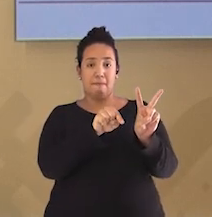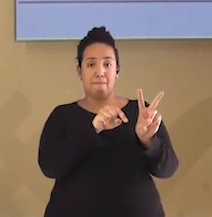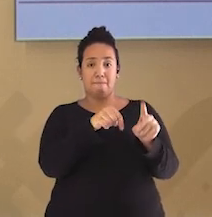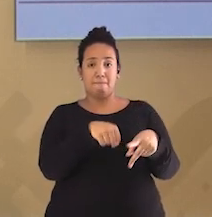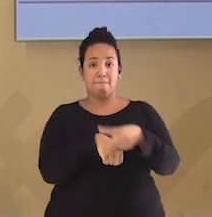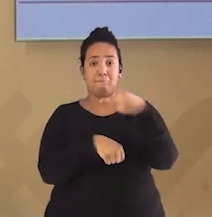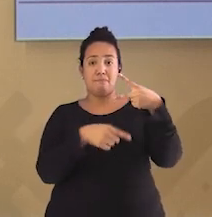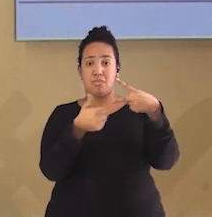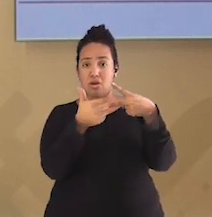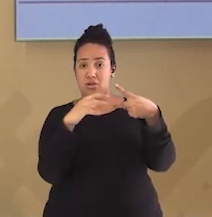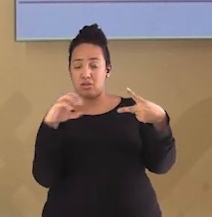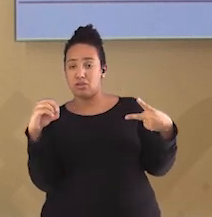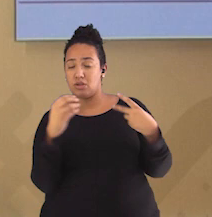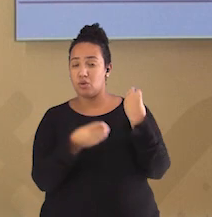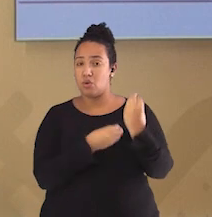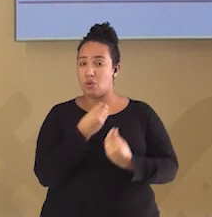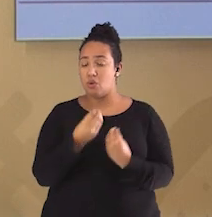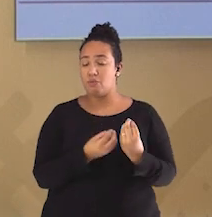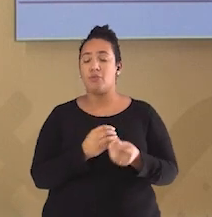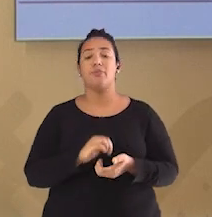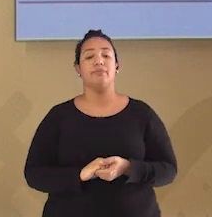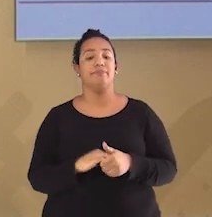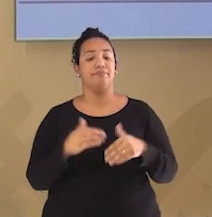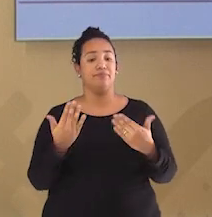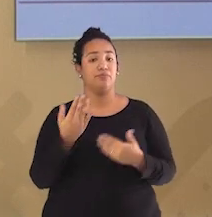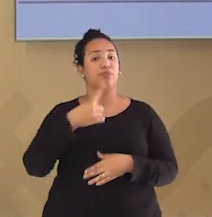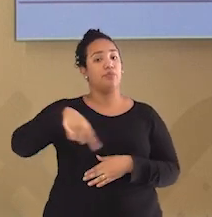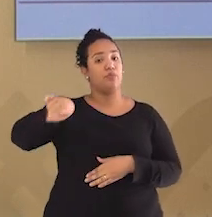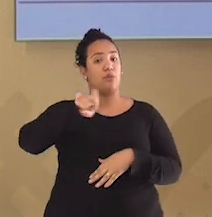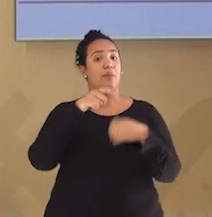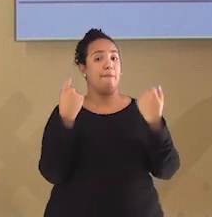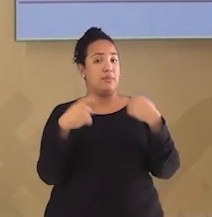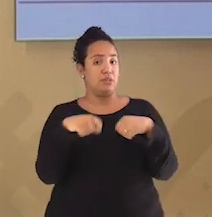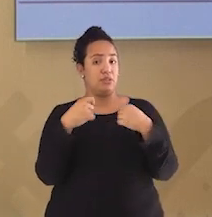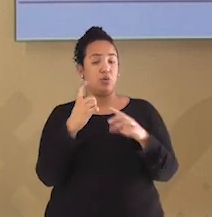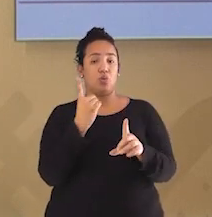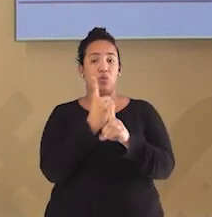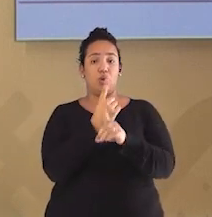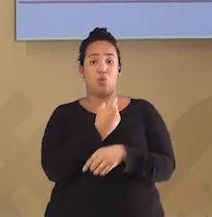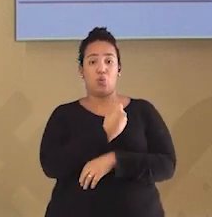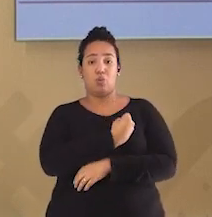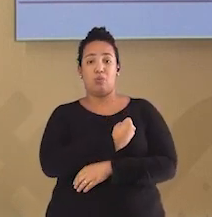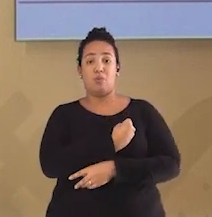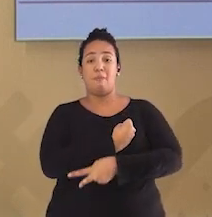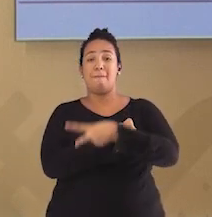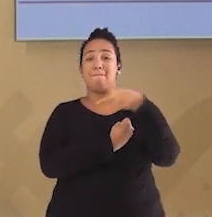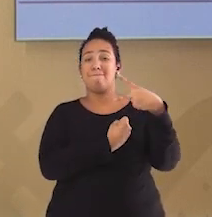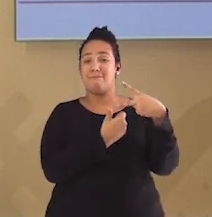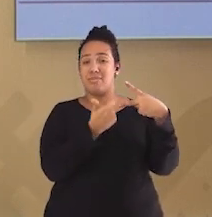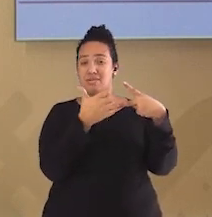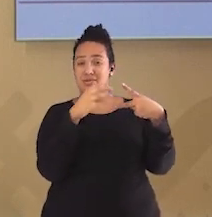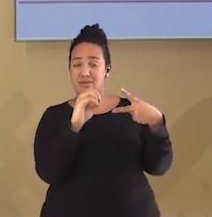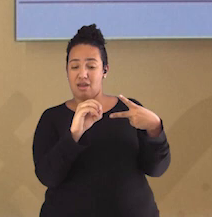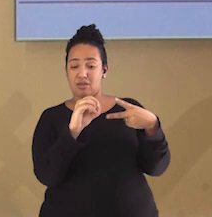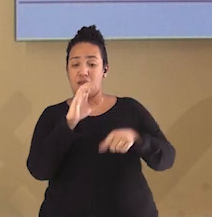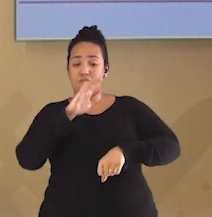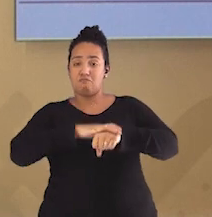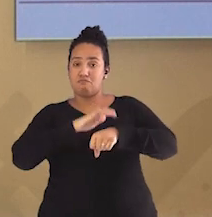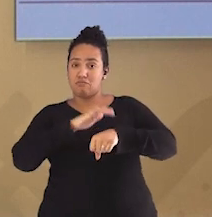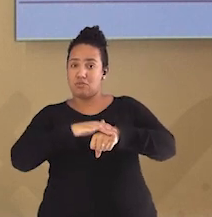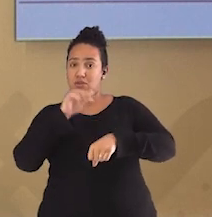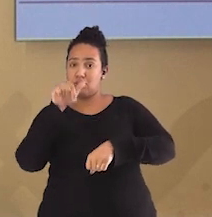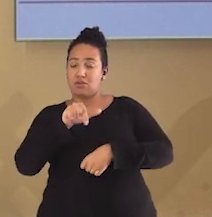100? Nesse caso, precisamos encontrar um número maior que 10 para multiplicar por ele